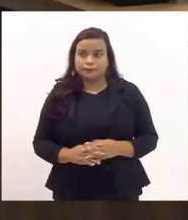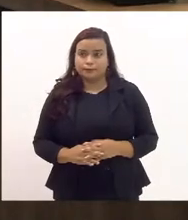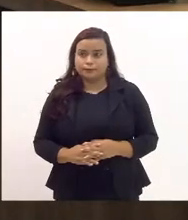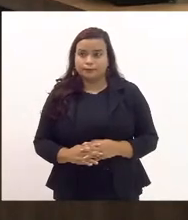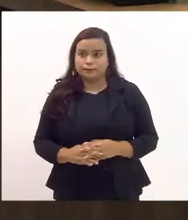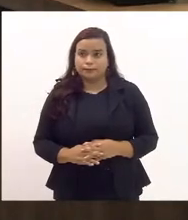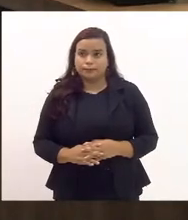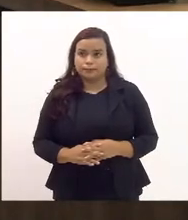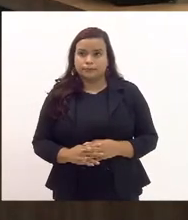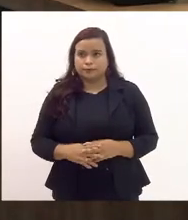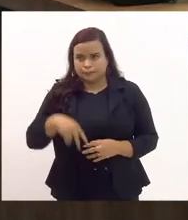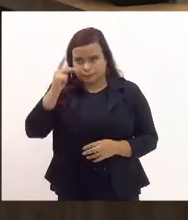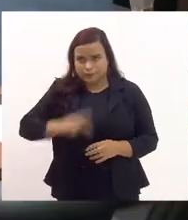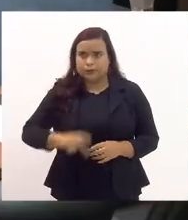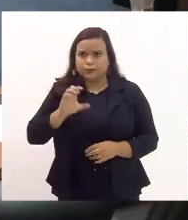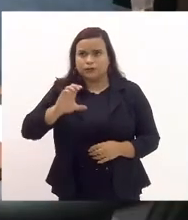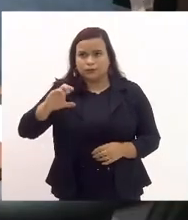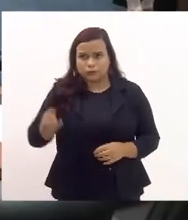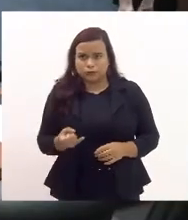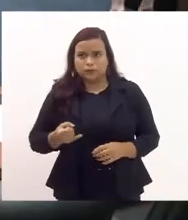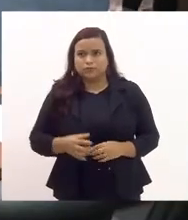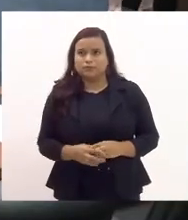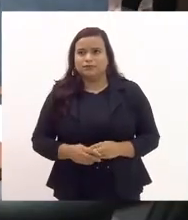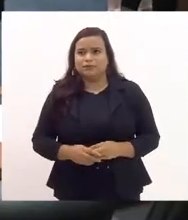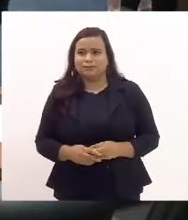o presidente da ccj